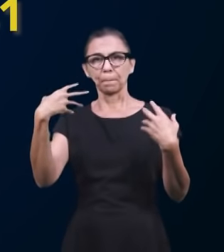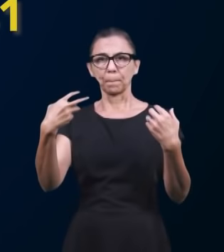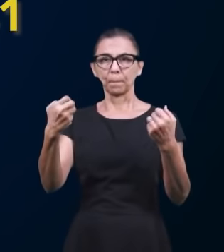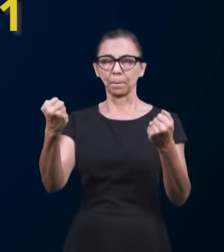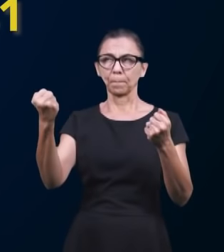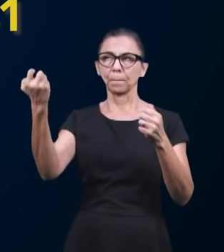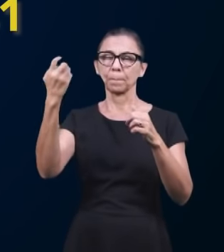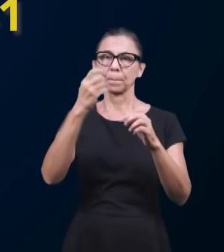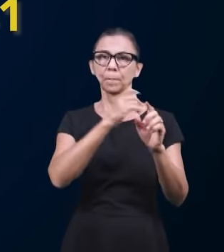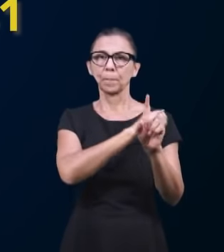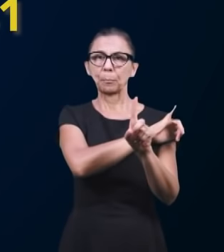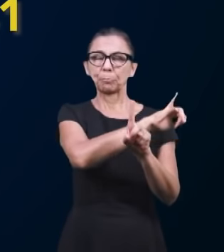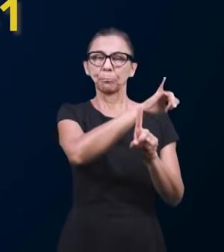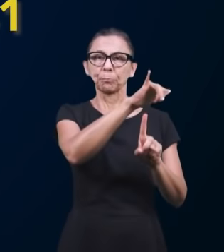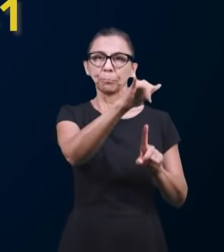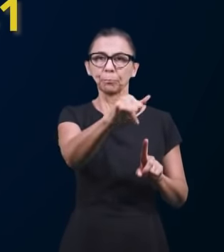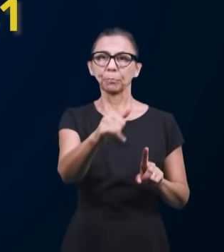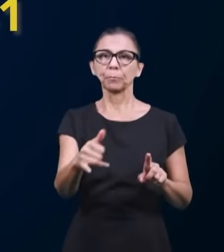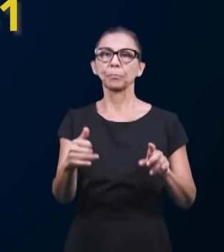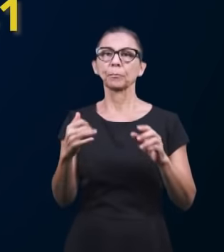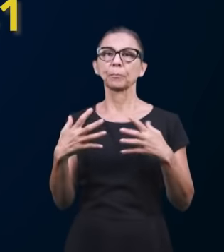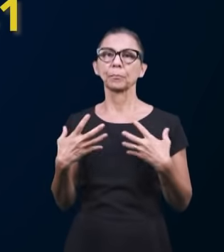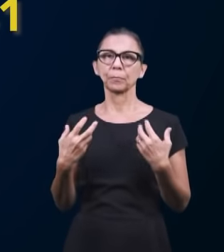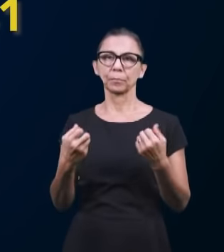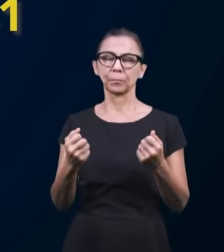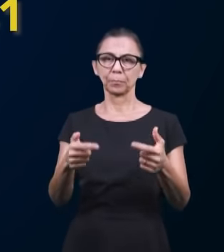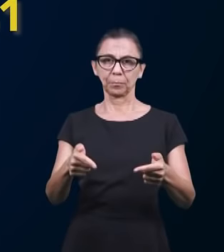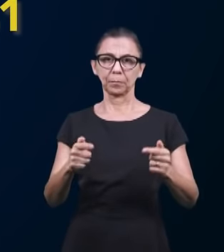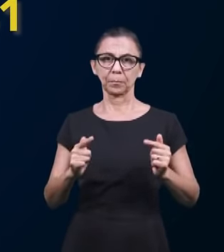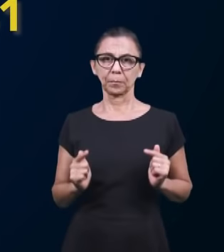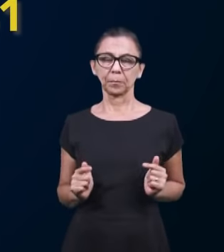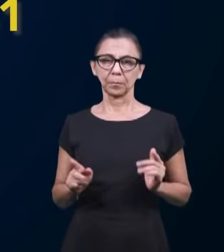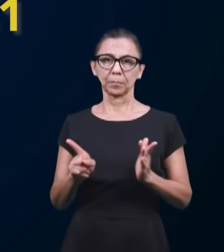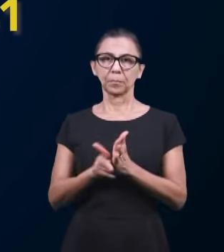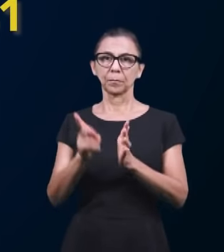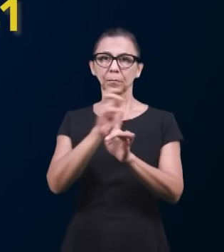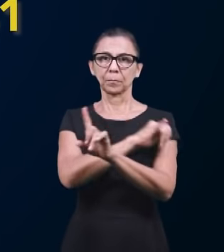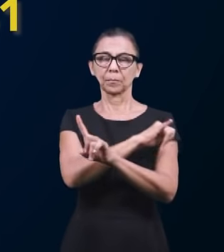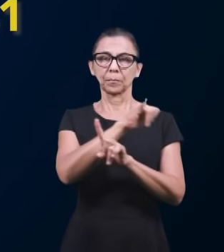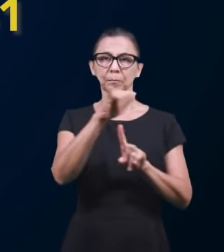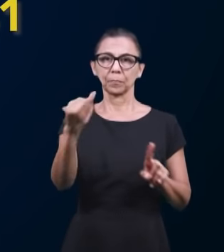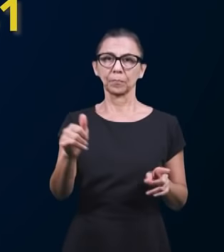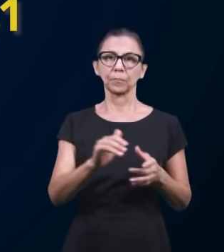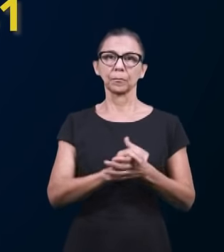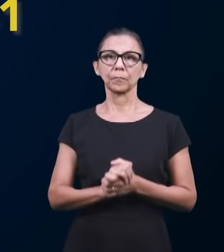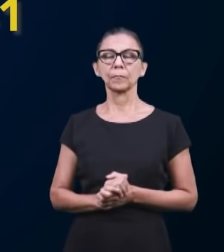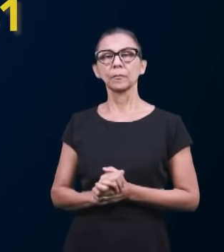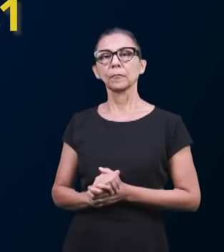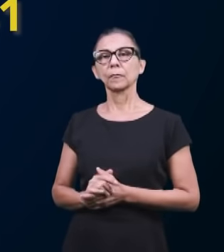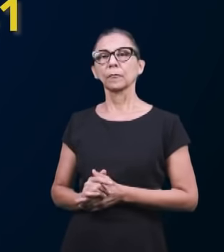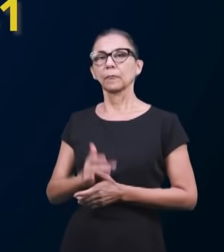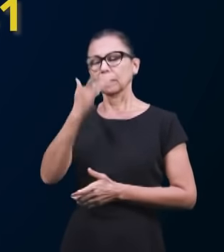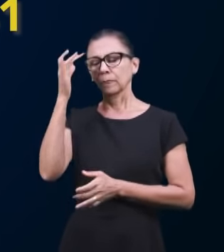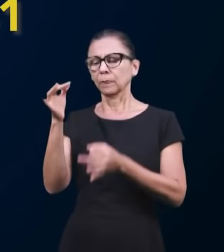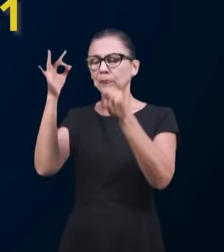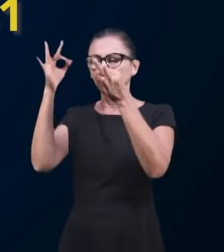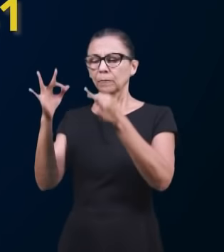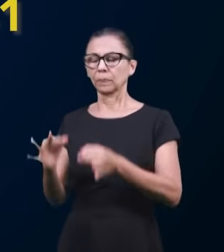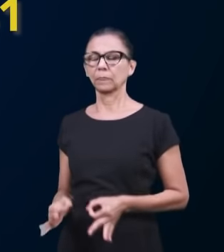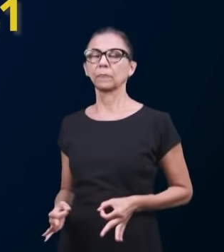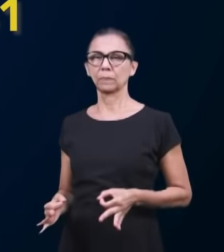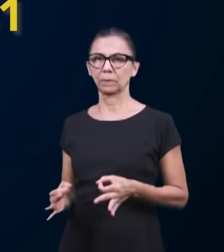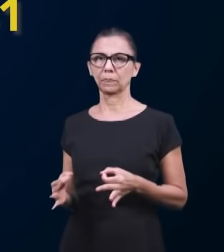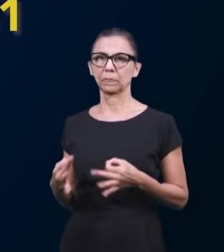em qualidade de profeta, receberá galardão de profeta. E quem recebe um justo em qualidade de justo,